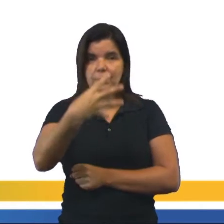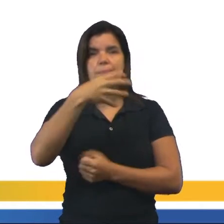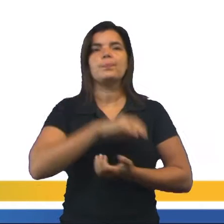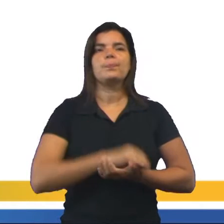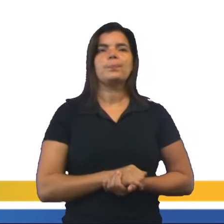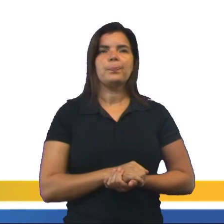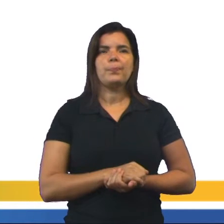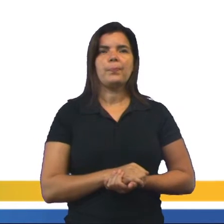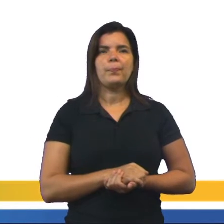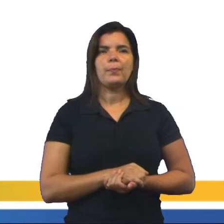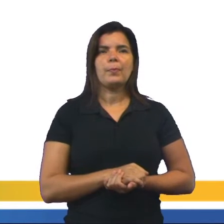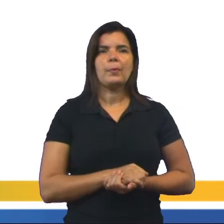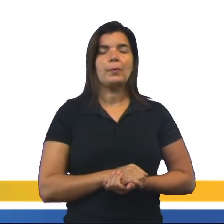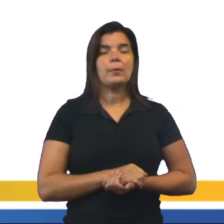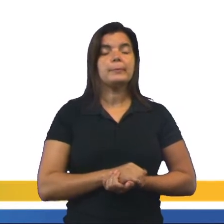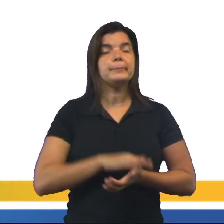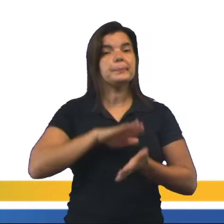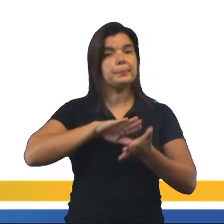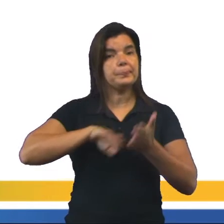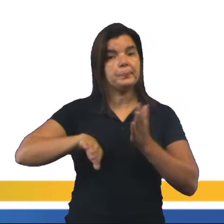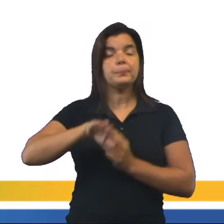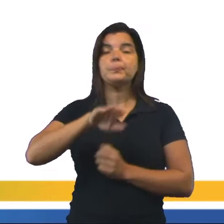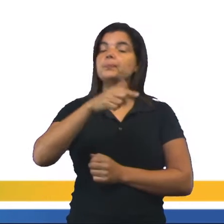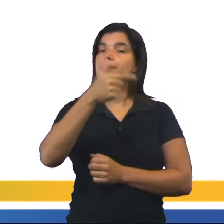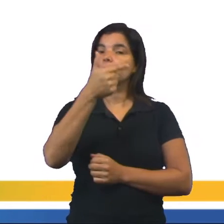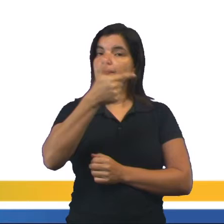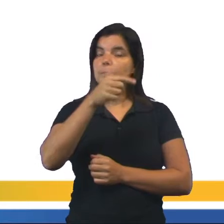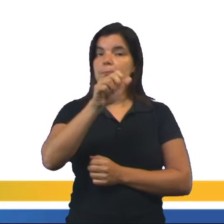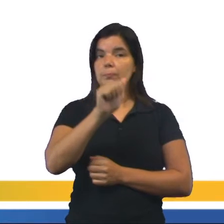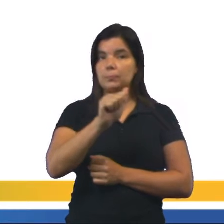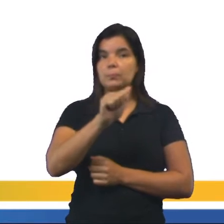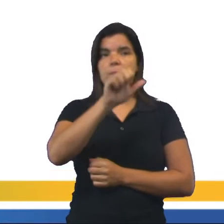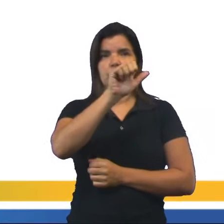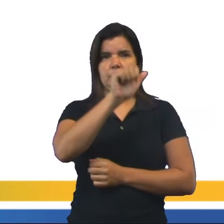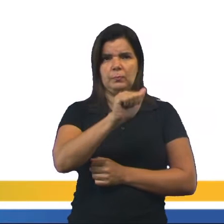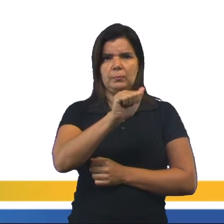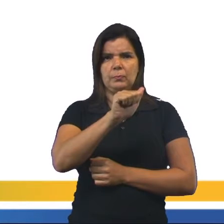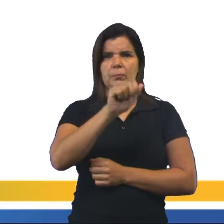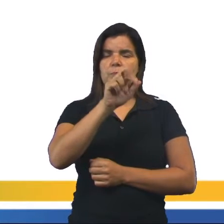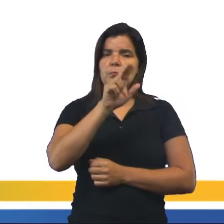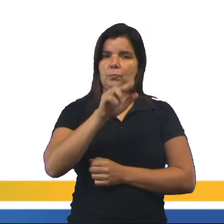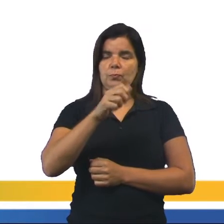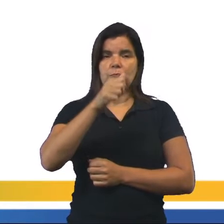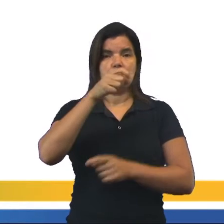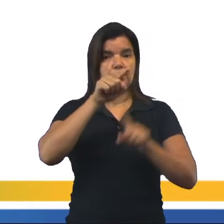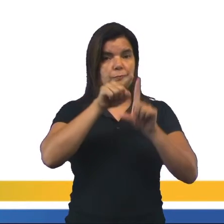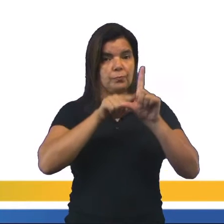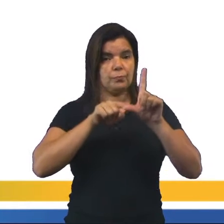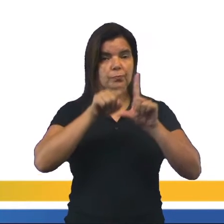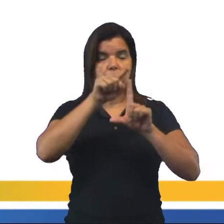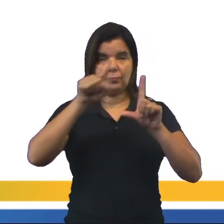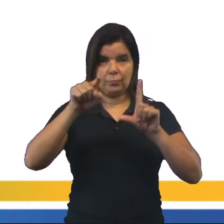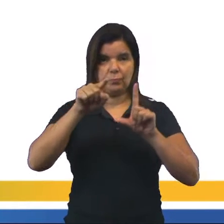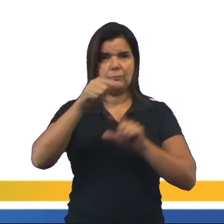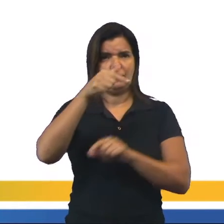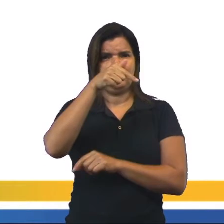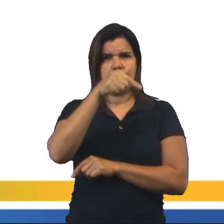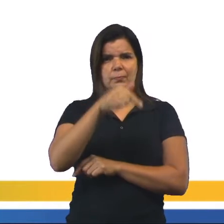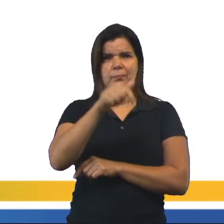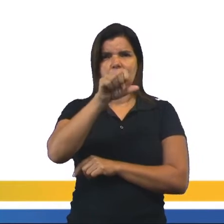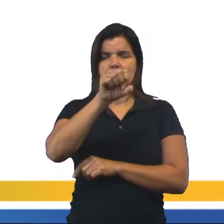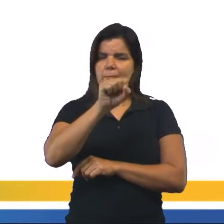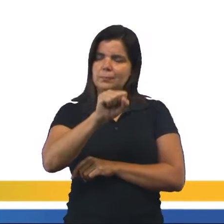784. Tirando aquele quadradozinho do A, ele vai ficar A igual raiz quadrada